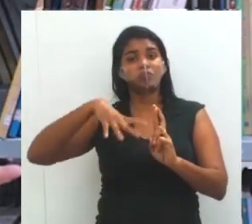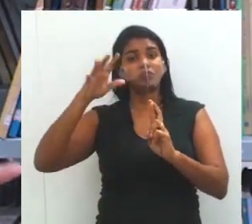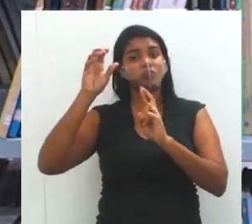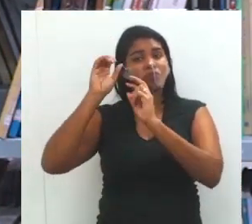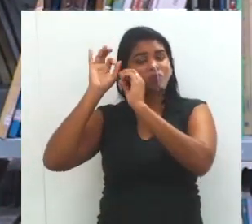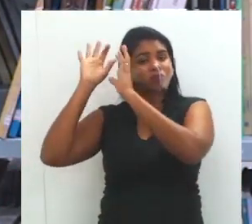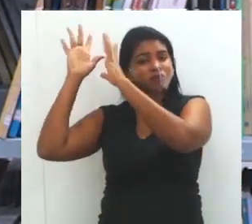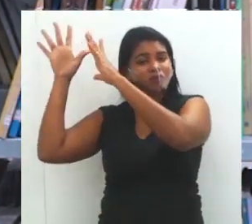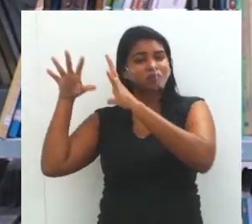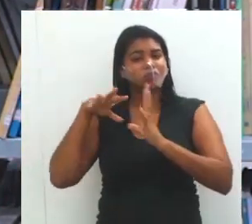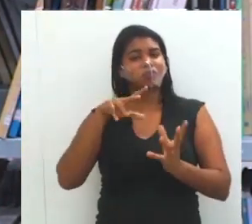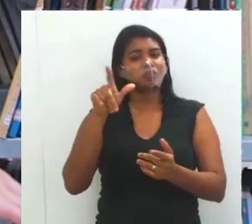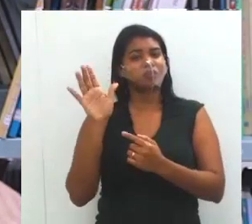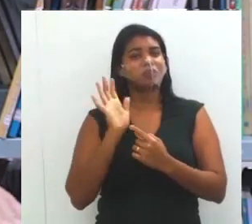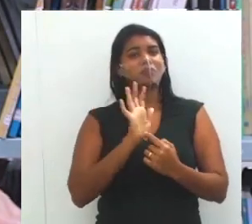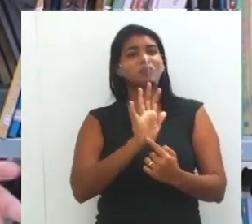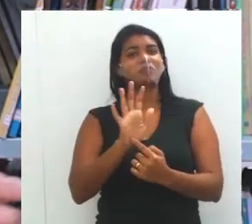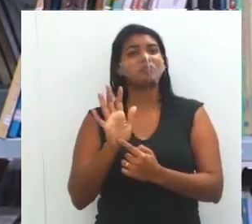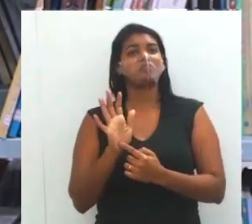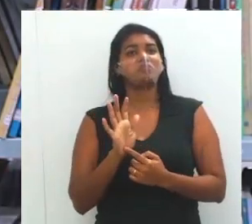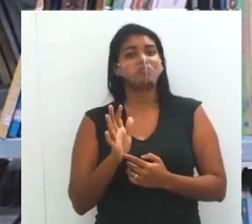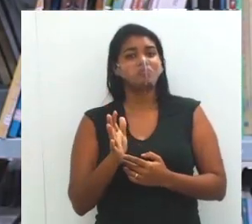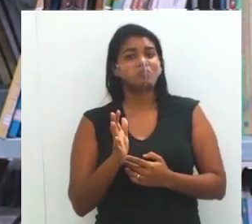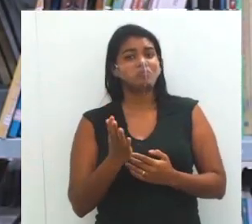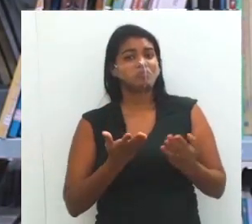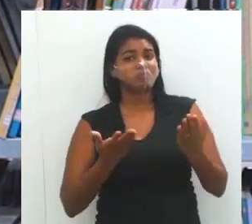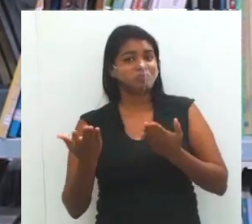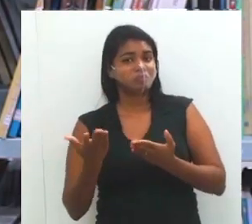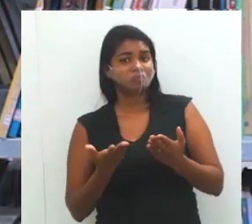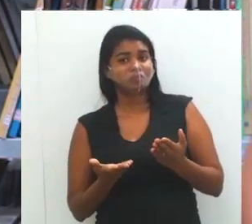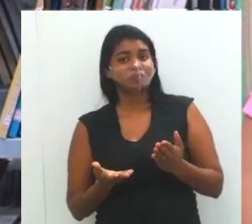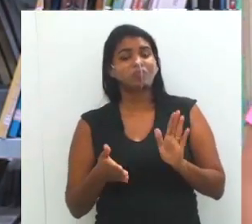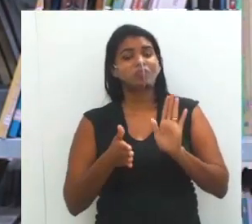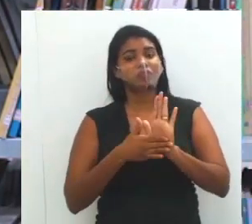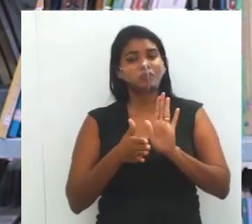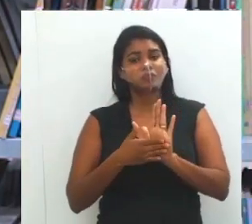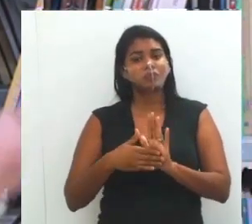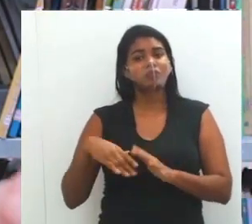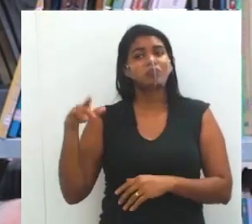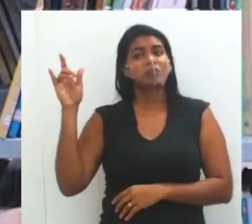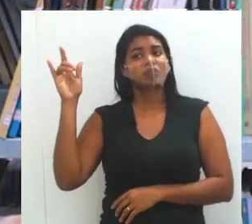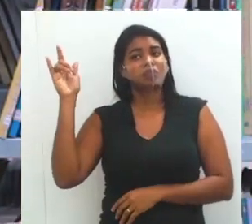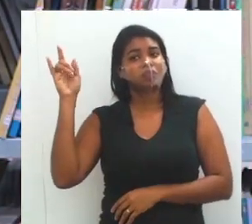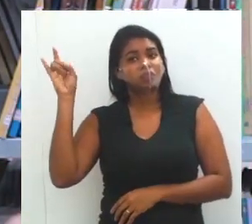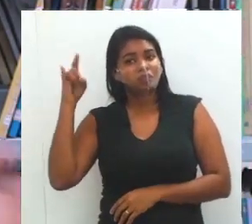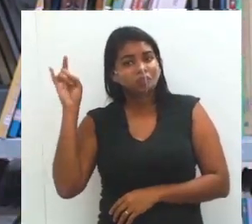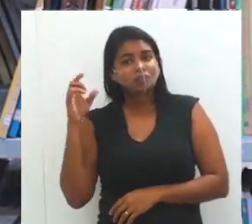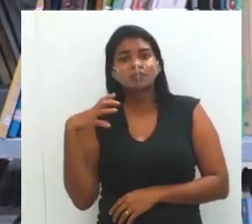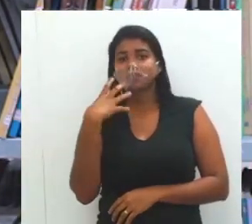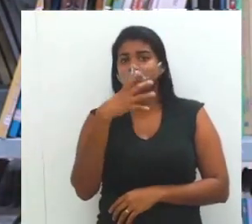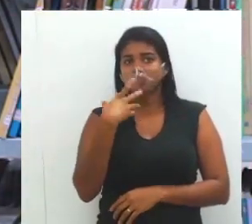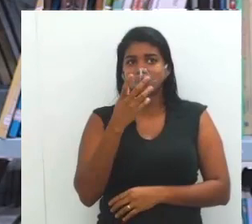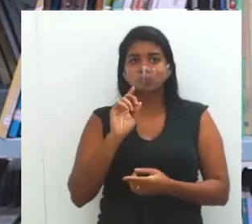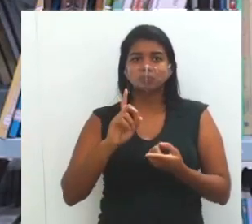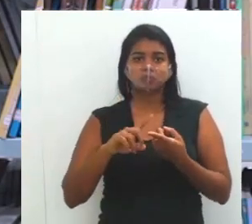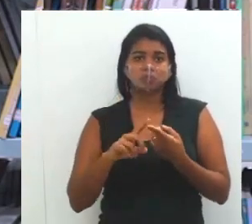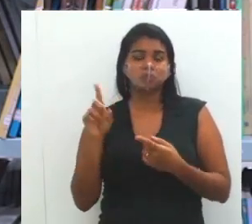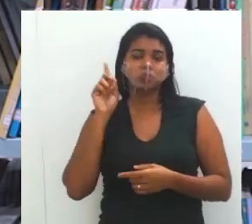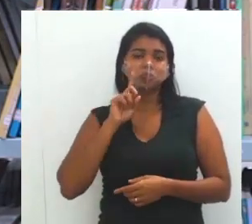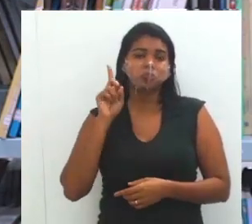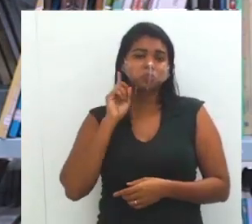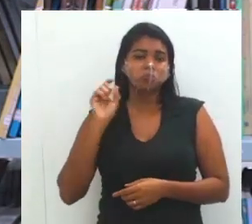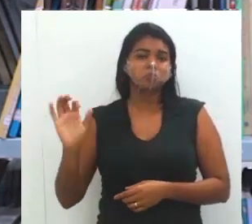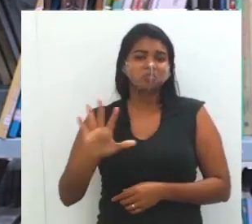para o mundo, a música um pouco em baixa, pela concorrência do próprio rock internacional, rock de teor britânico, e posteriormente veio o